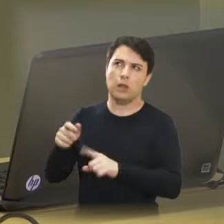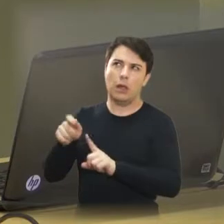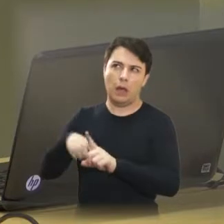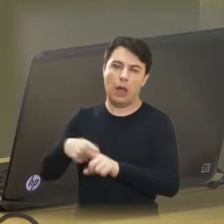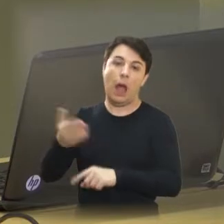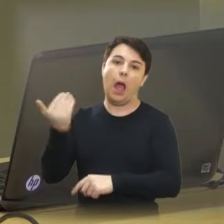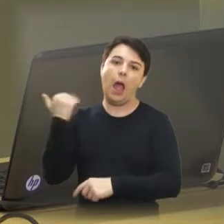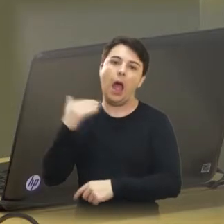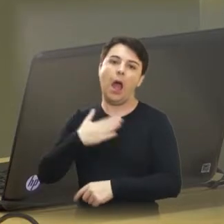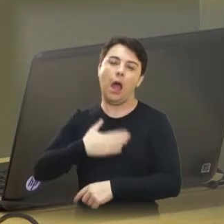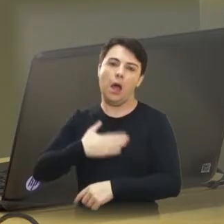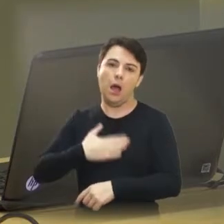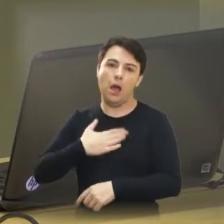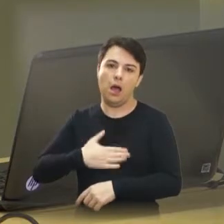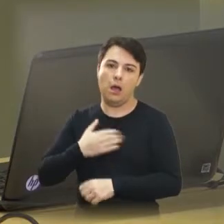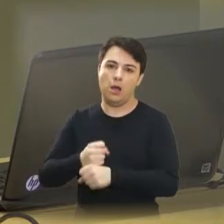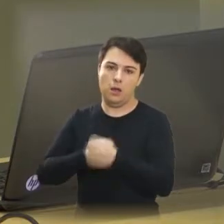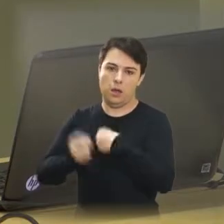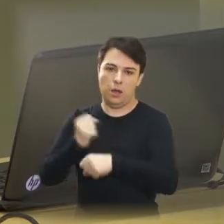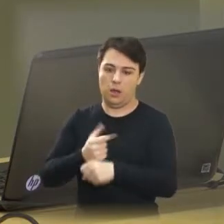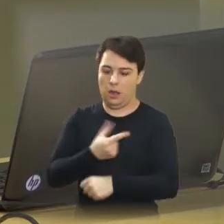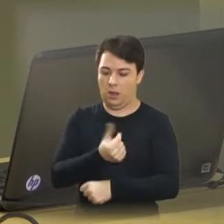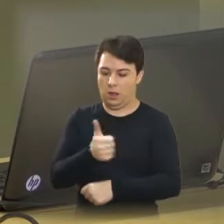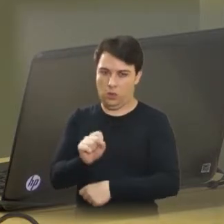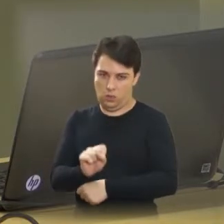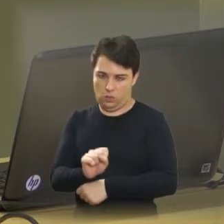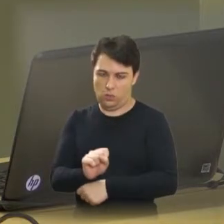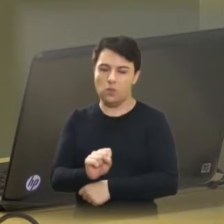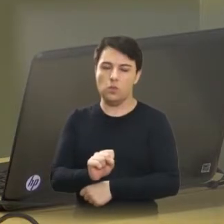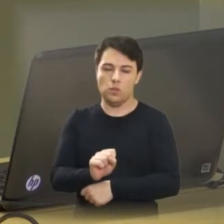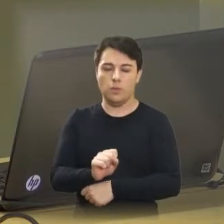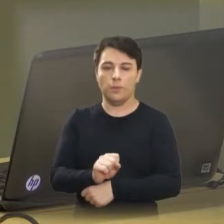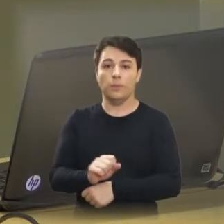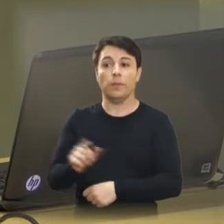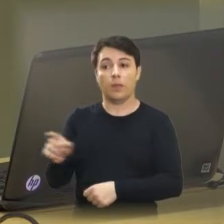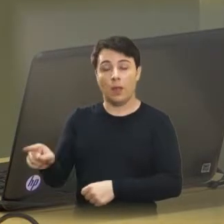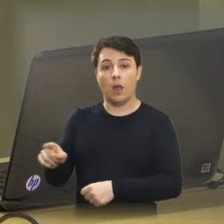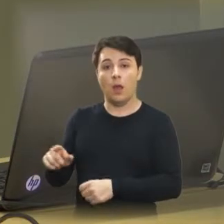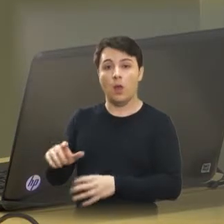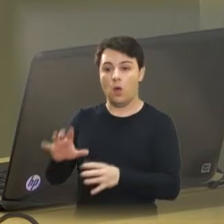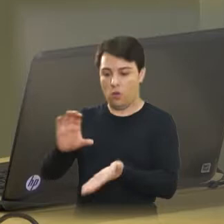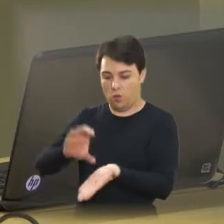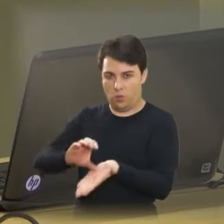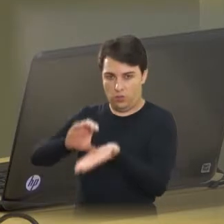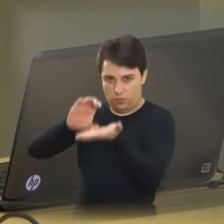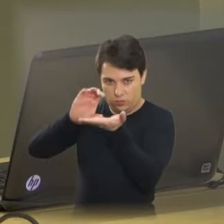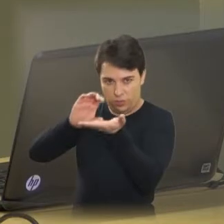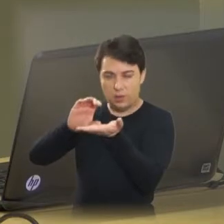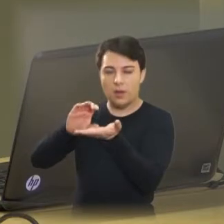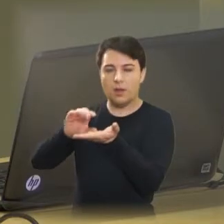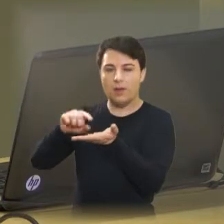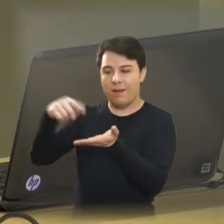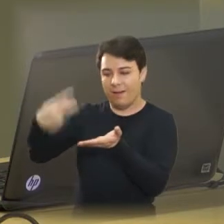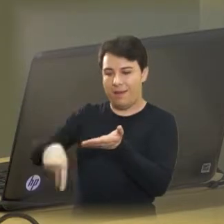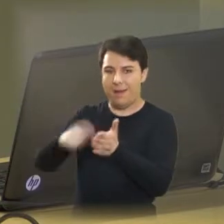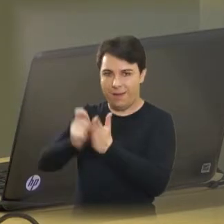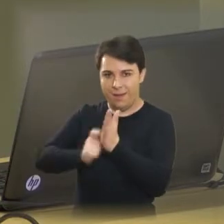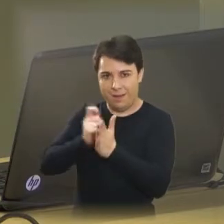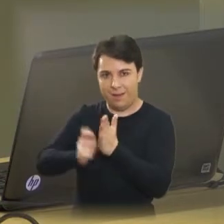agosto do ano passado. E existe a indicação positiva do Compua, do Conselho de Planejamento Urbano de